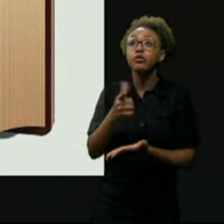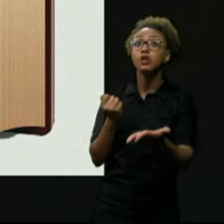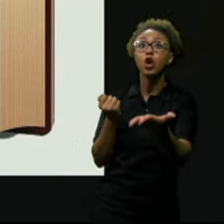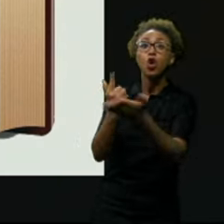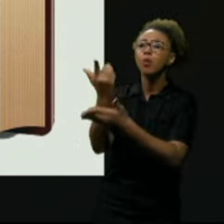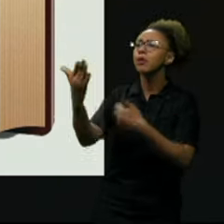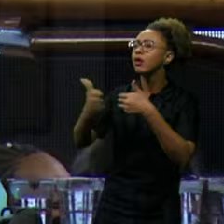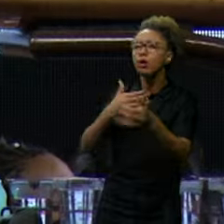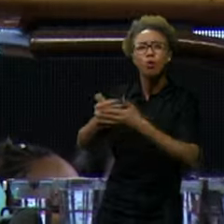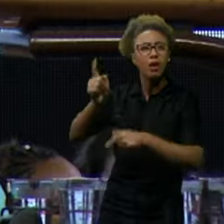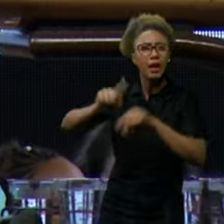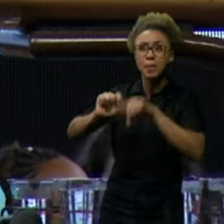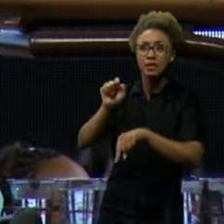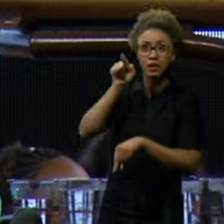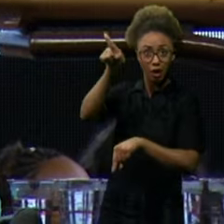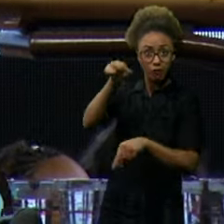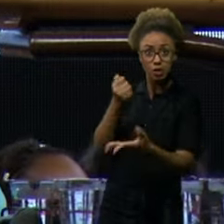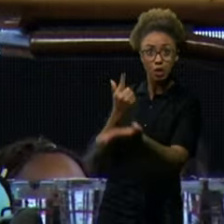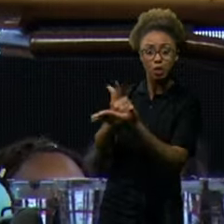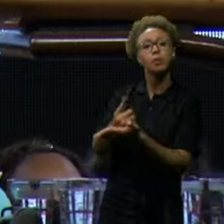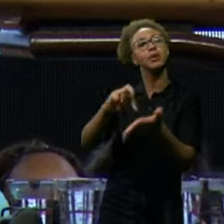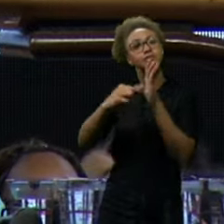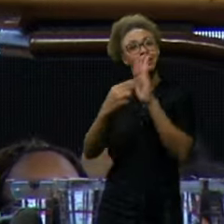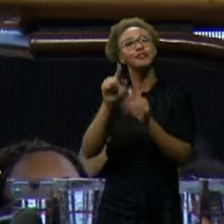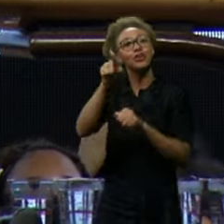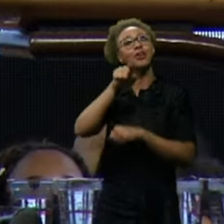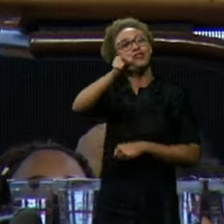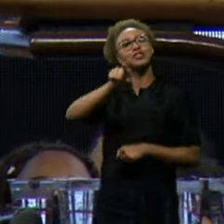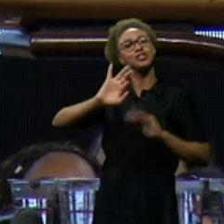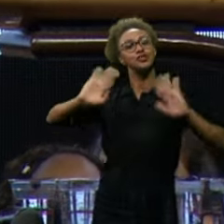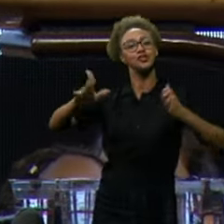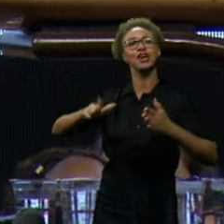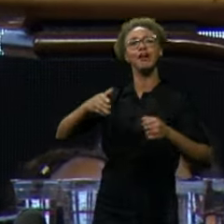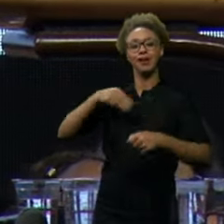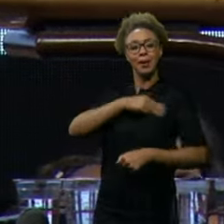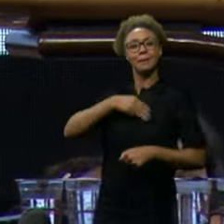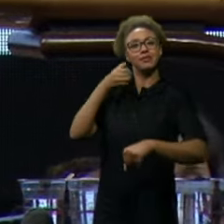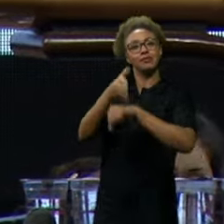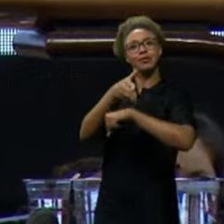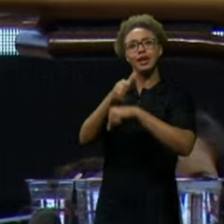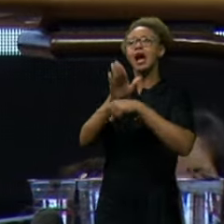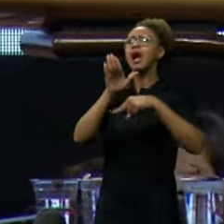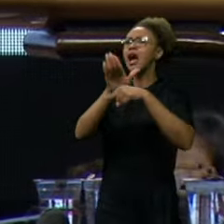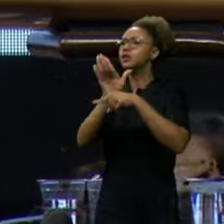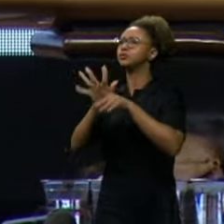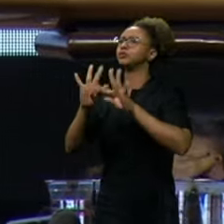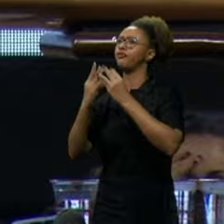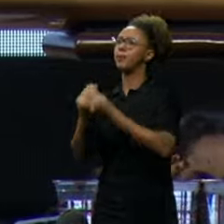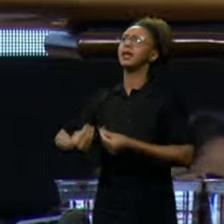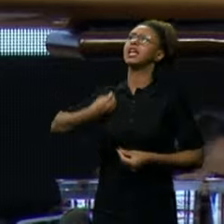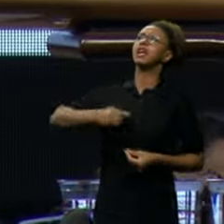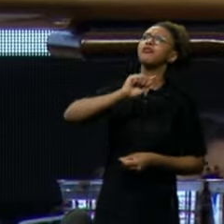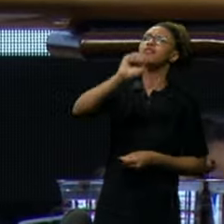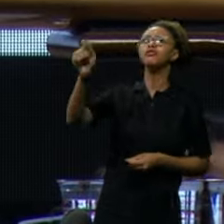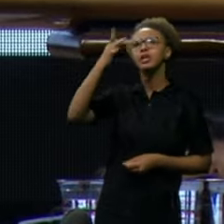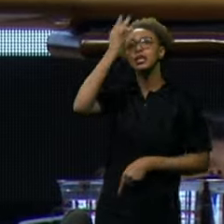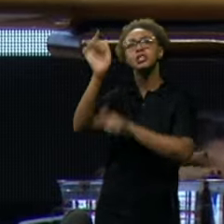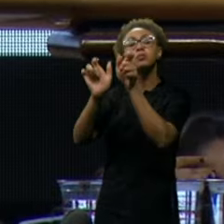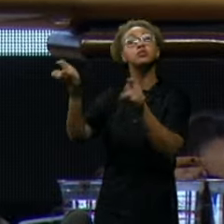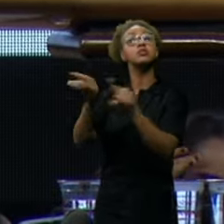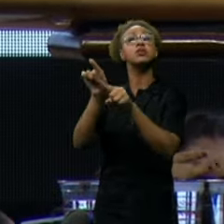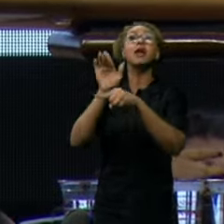que você adquire qualquer um desses produtos você entra com a gente e resgata realmente famílias vidas pessoas e